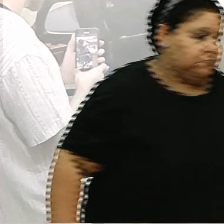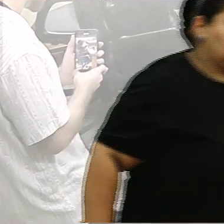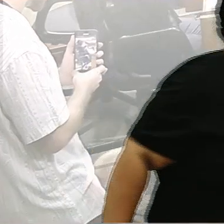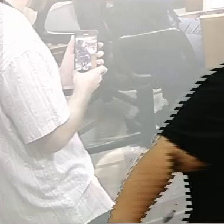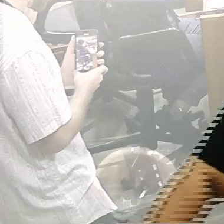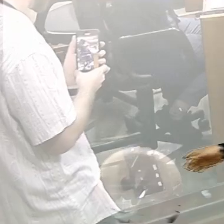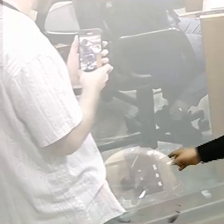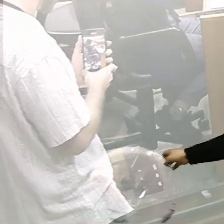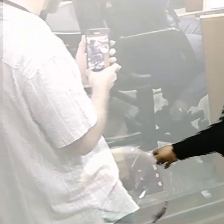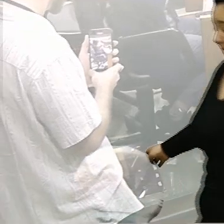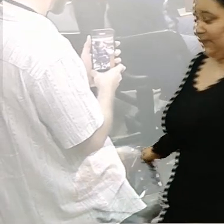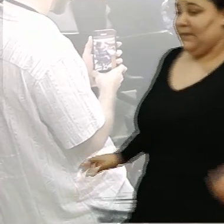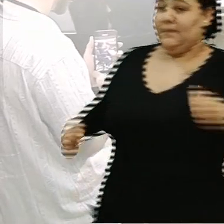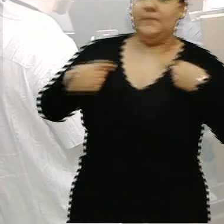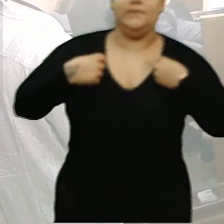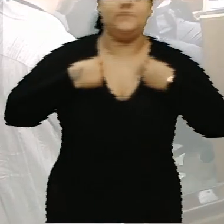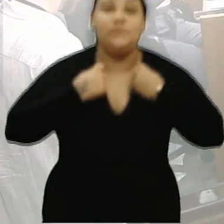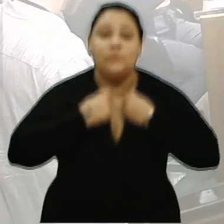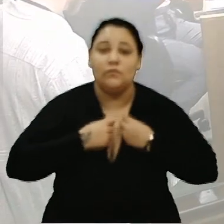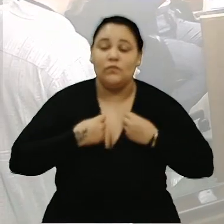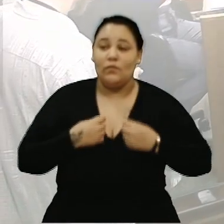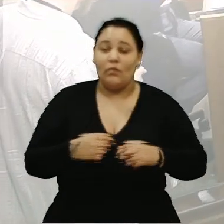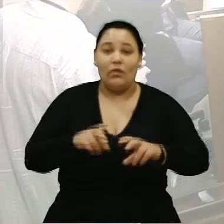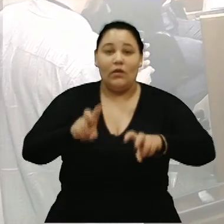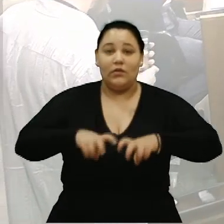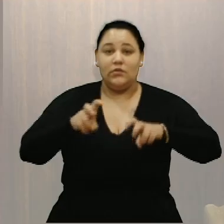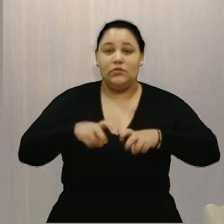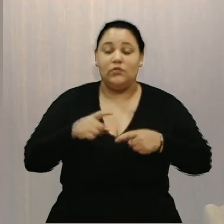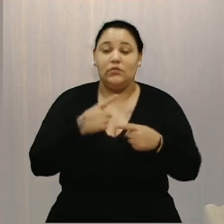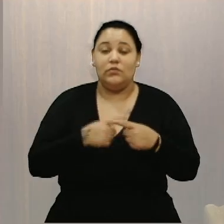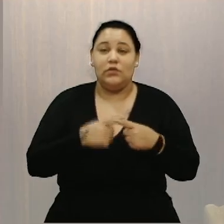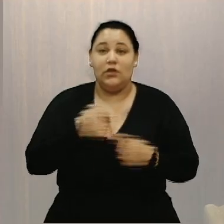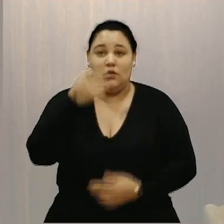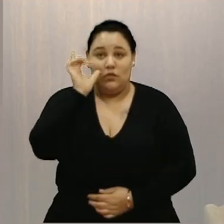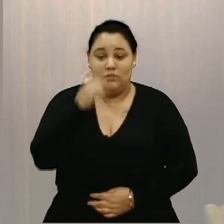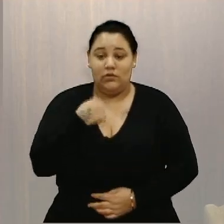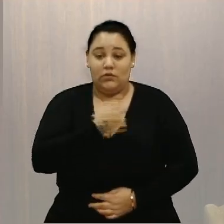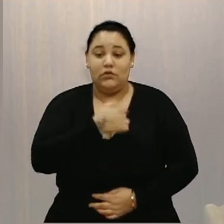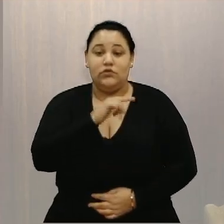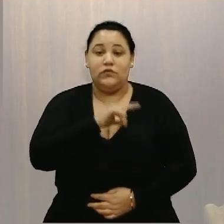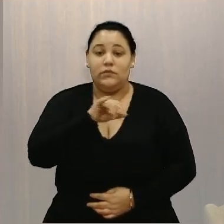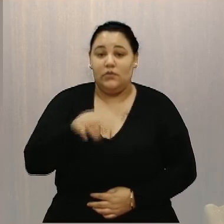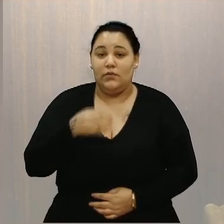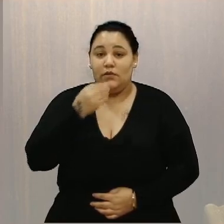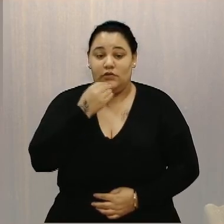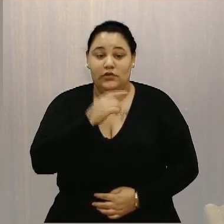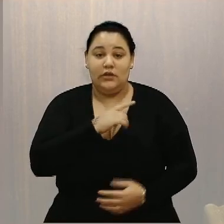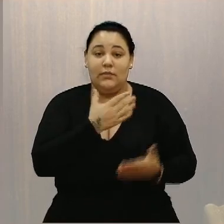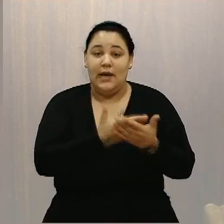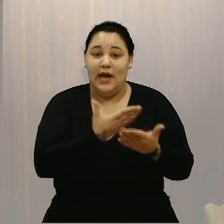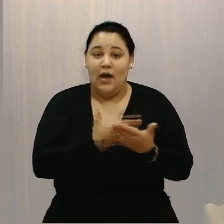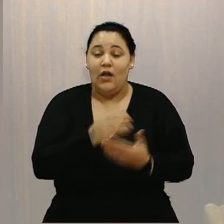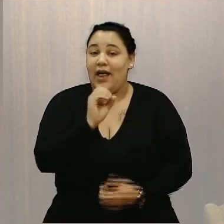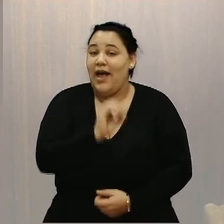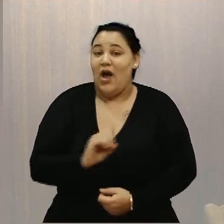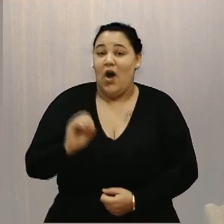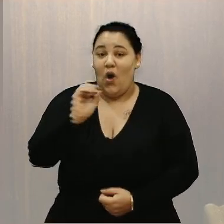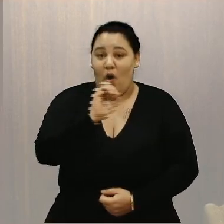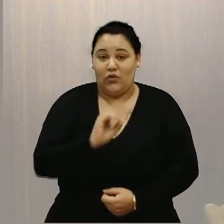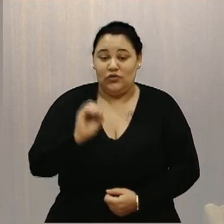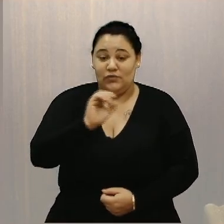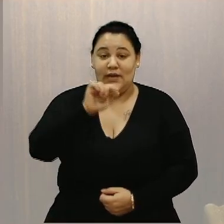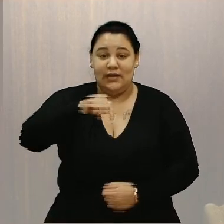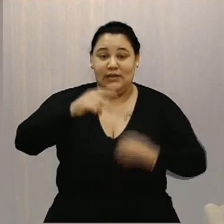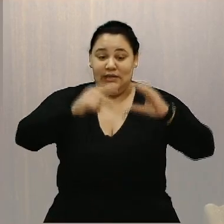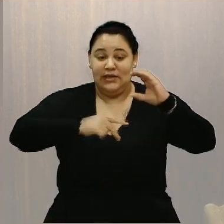dos agricultores, porque ontem nós tivemos a oportunidade de ter uma aula fantástica aqui na